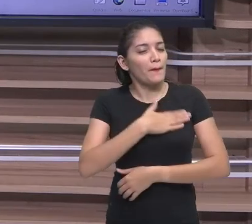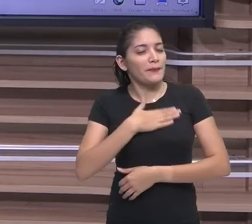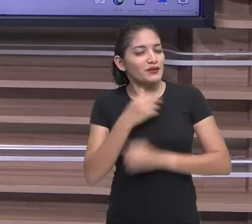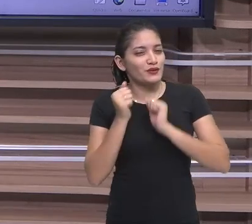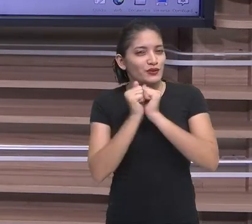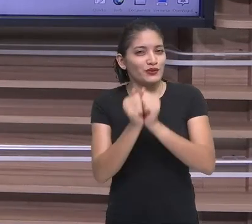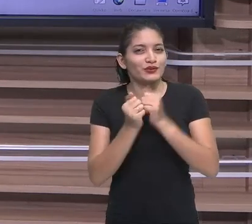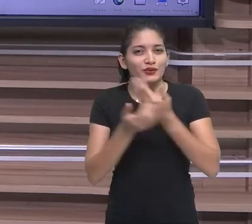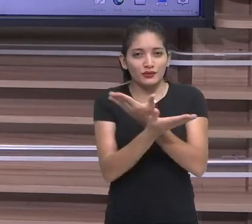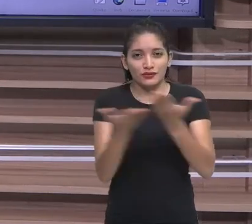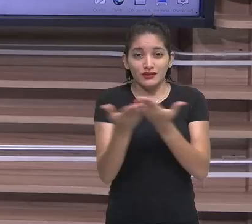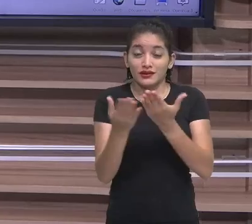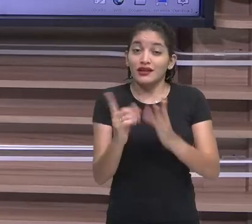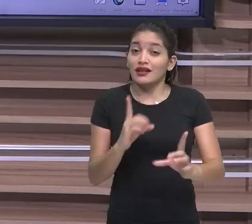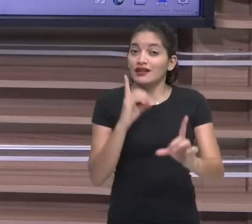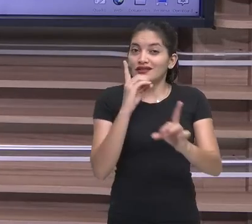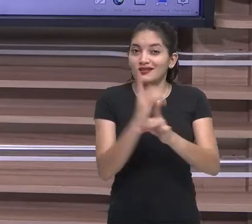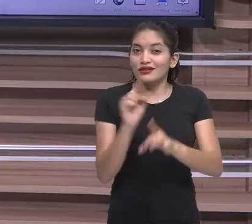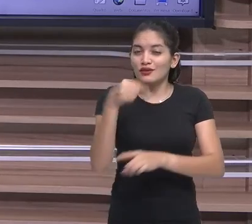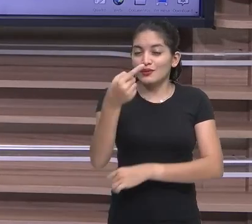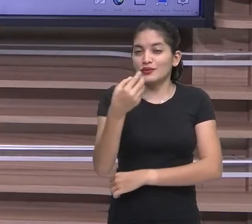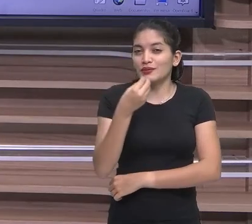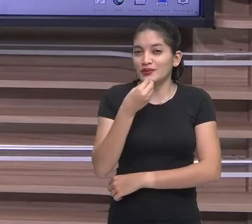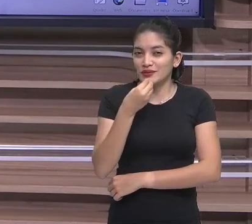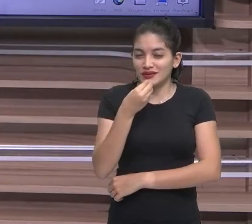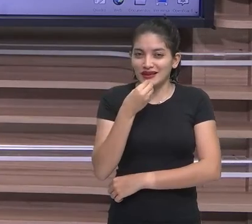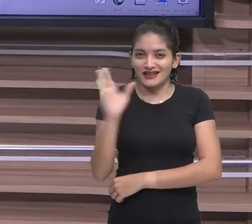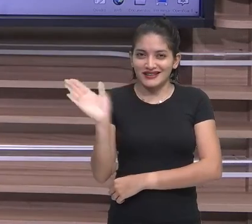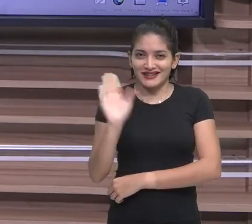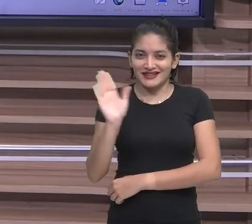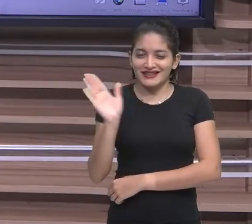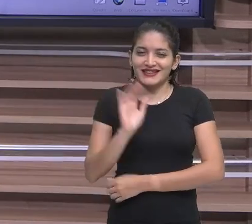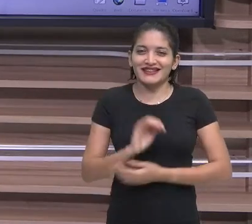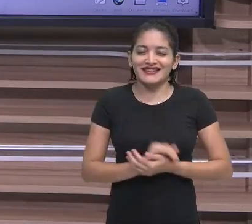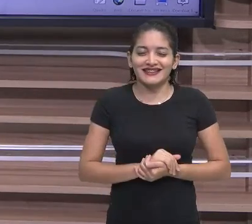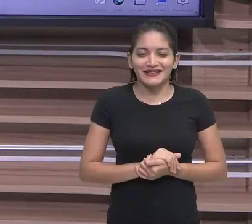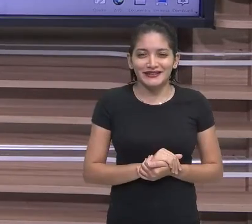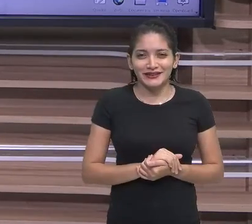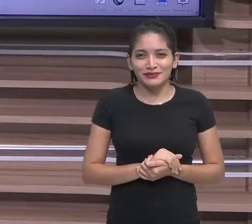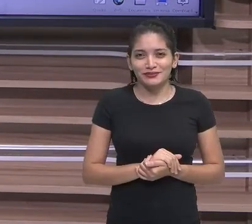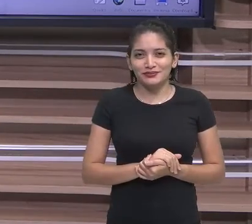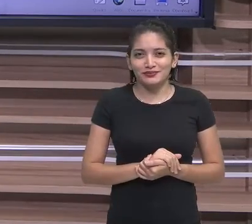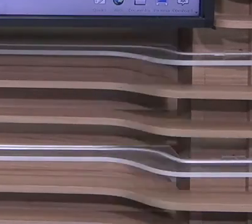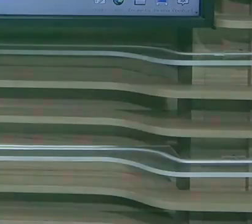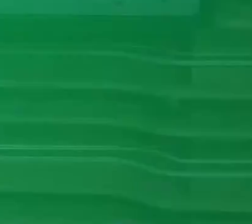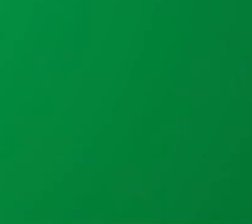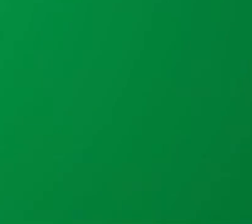estar aqui com vocês. Nos encontramos numa próxima aula. Até lá. Beijo no coração.